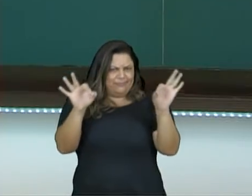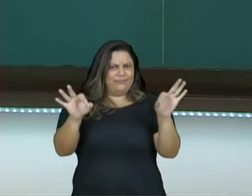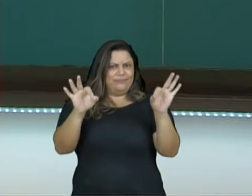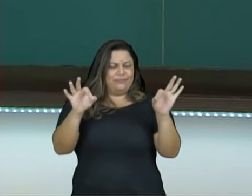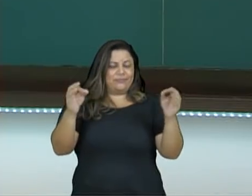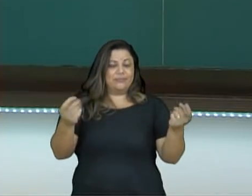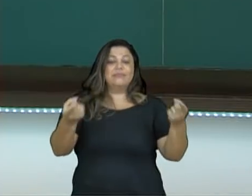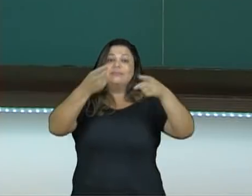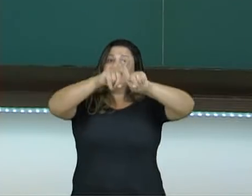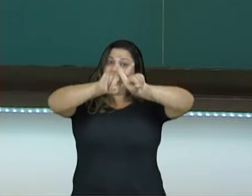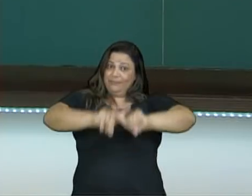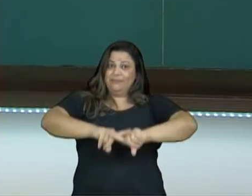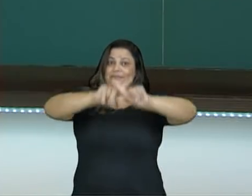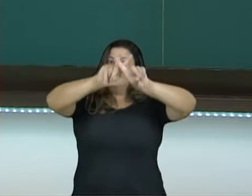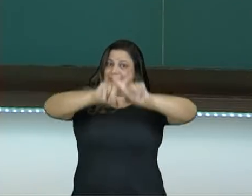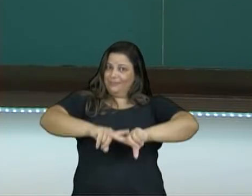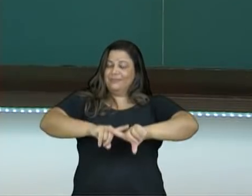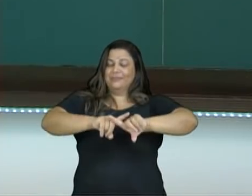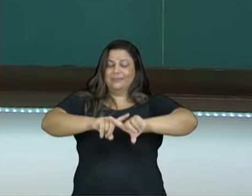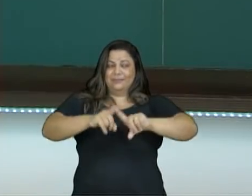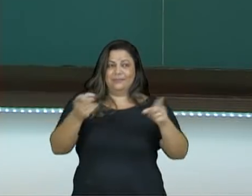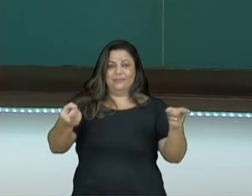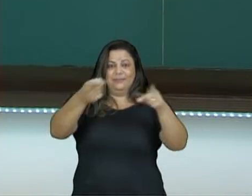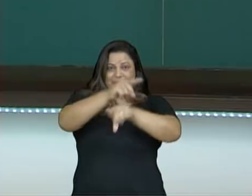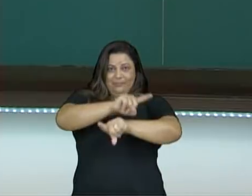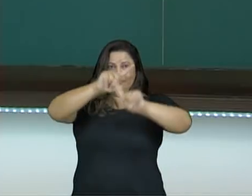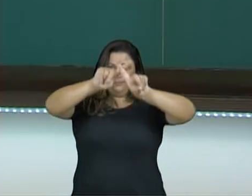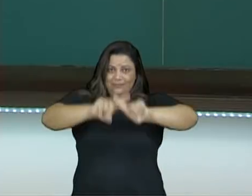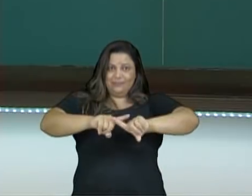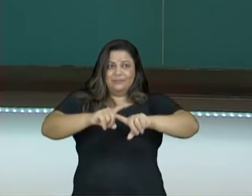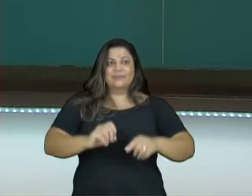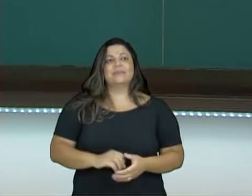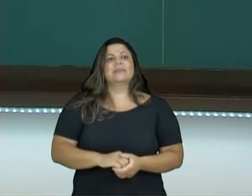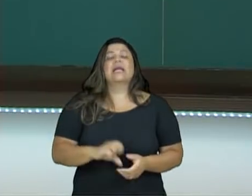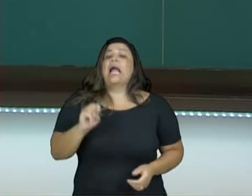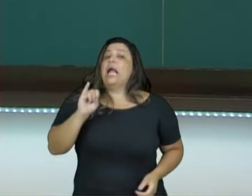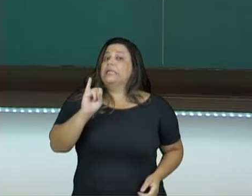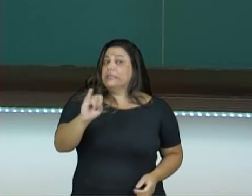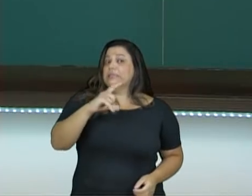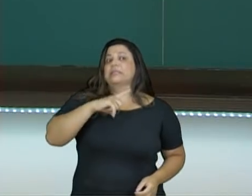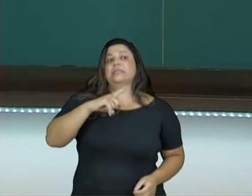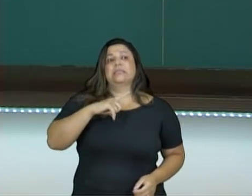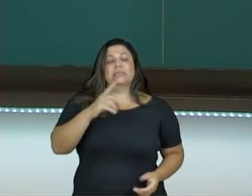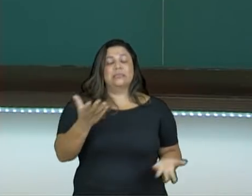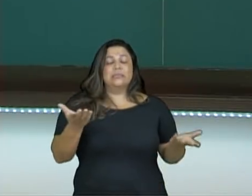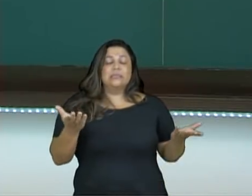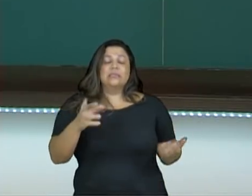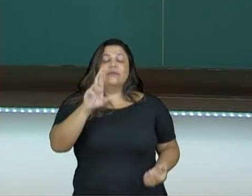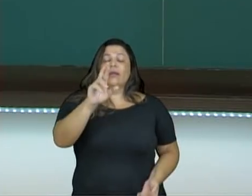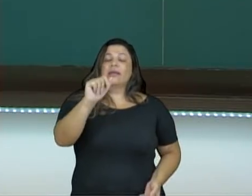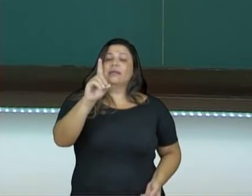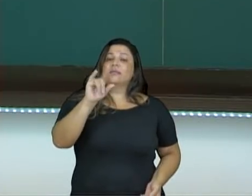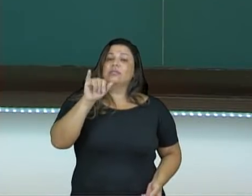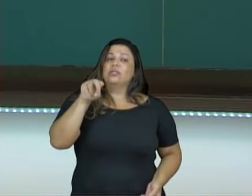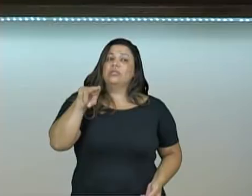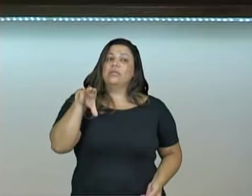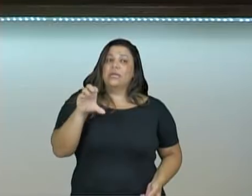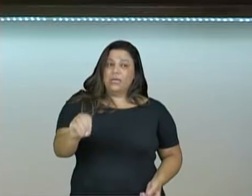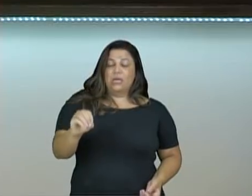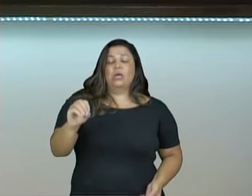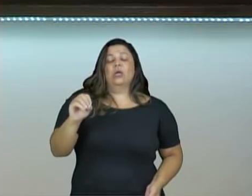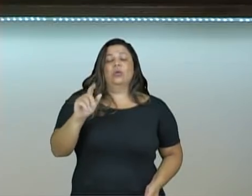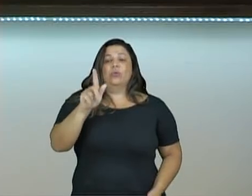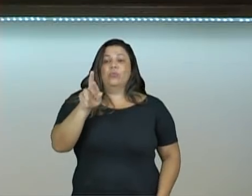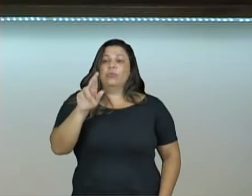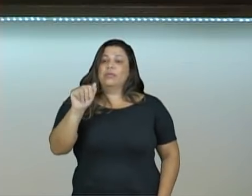sendo dado em graus para radianos. Agora, se eu quiser transformar de radianos para graus, é mais simples ainda. No